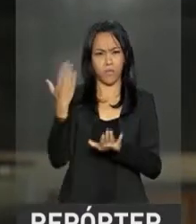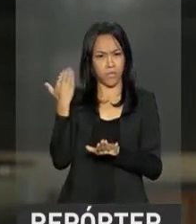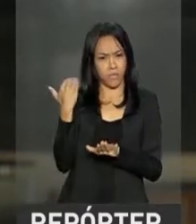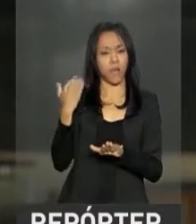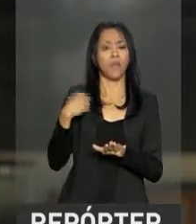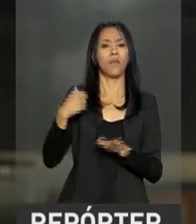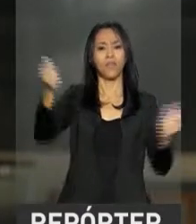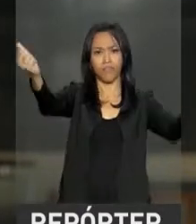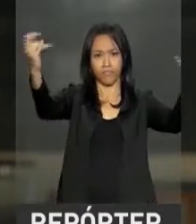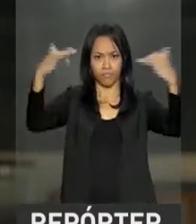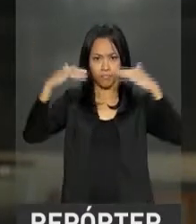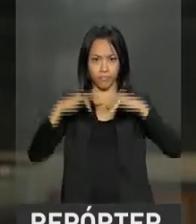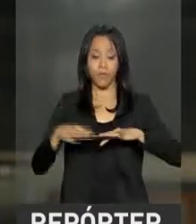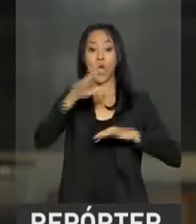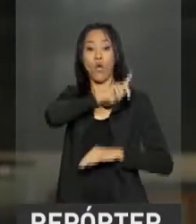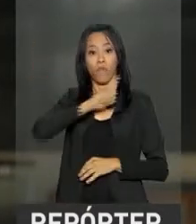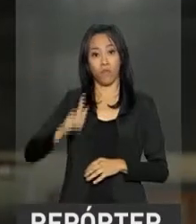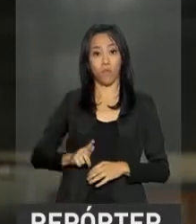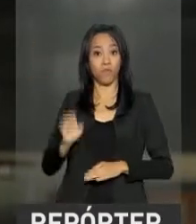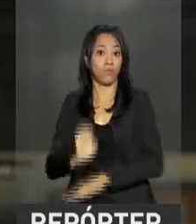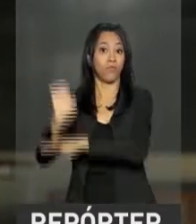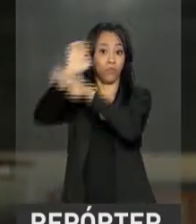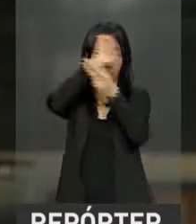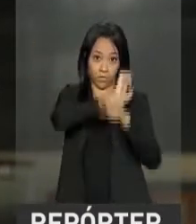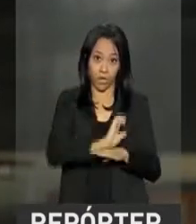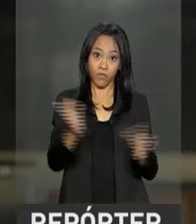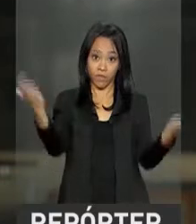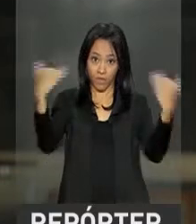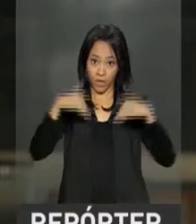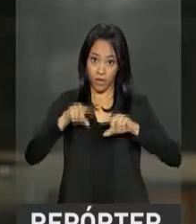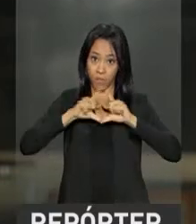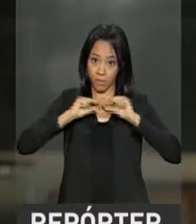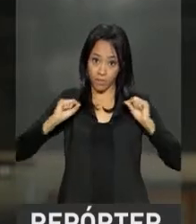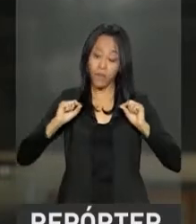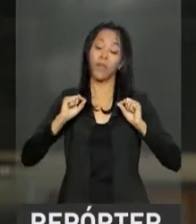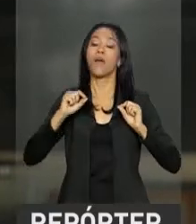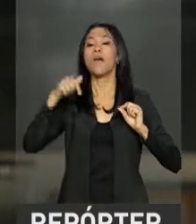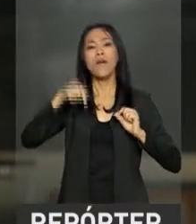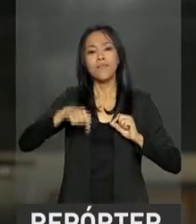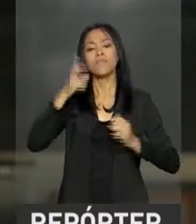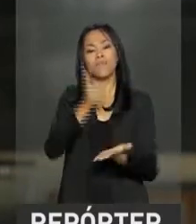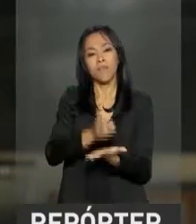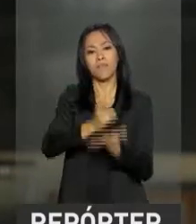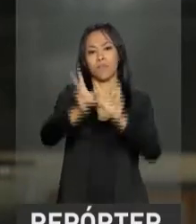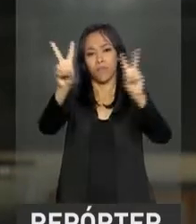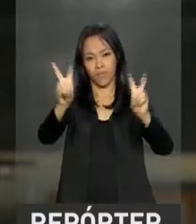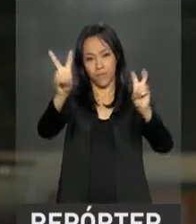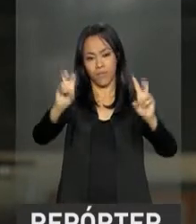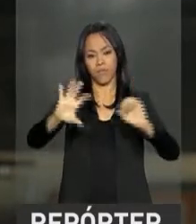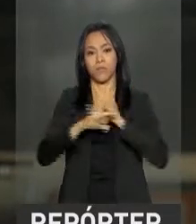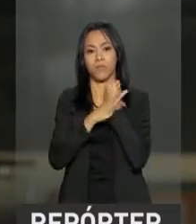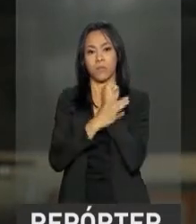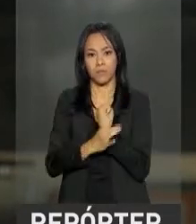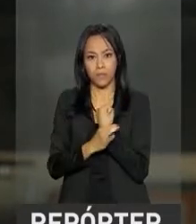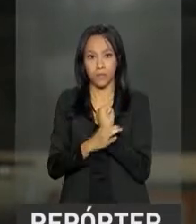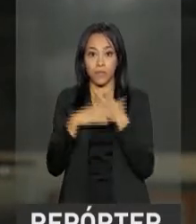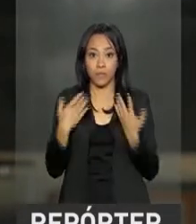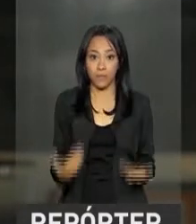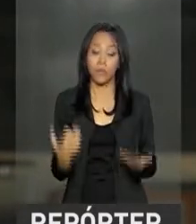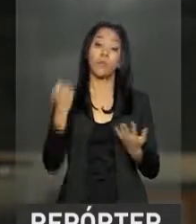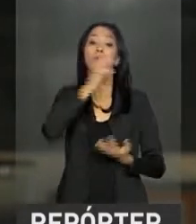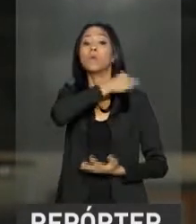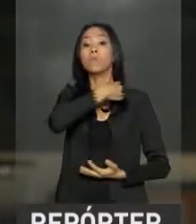reuniu com governadores de todo o país, a reunião de hoje também será sobre segurança pública. O